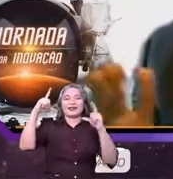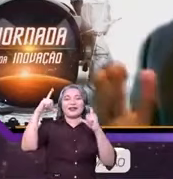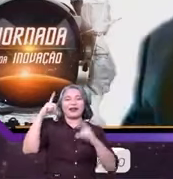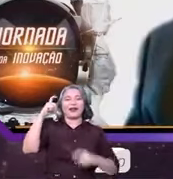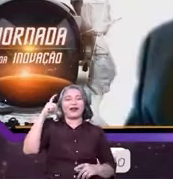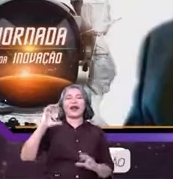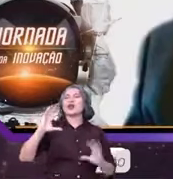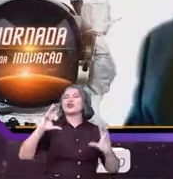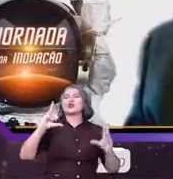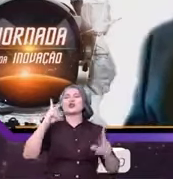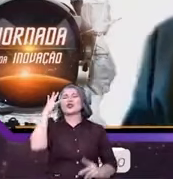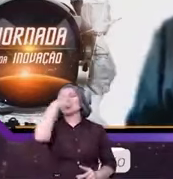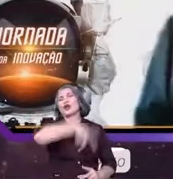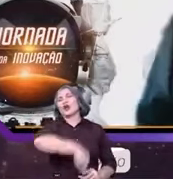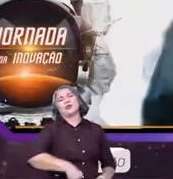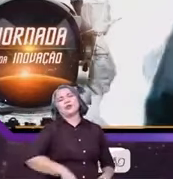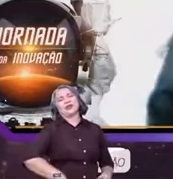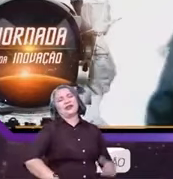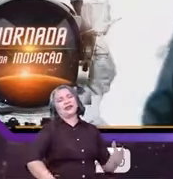Só coisa bonita.